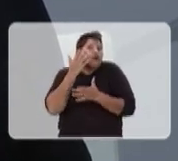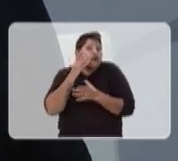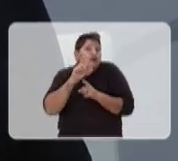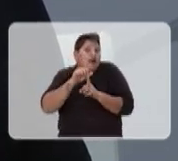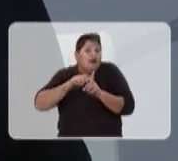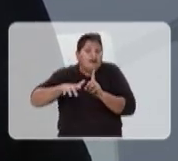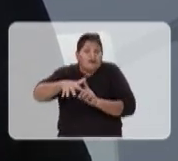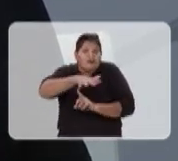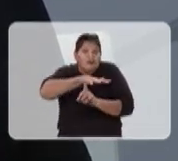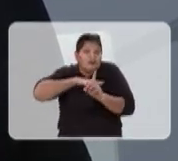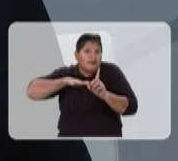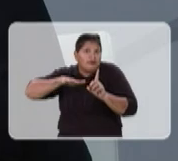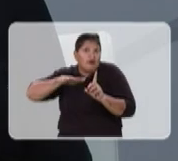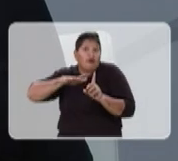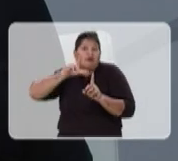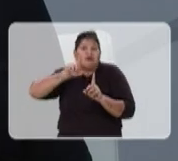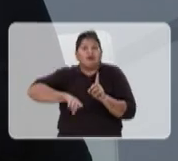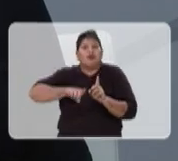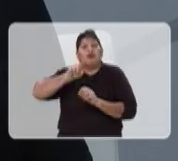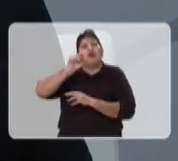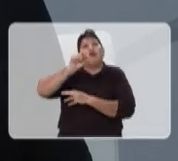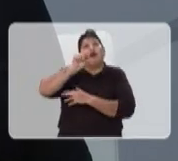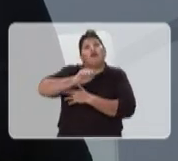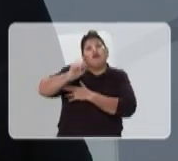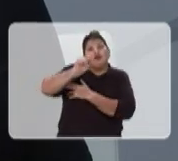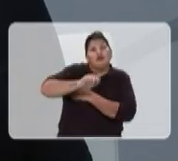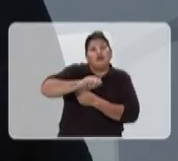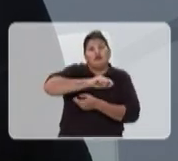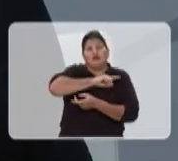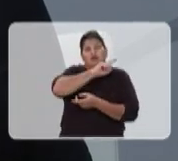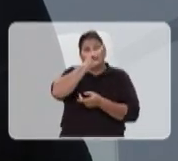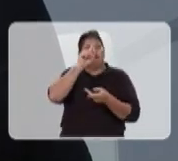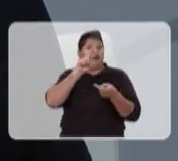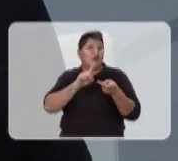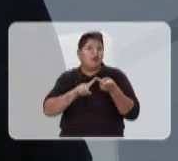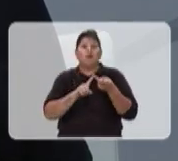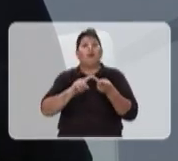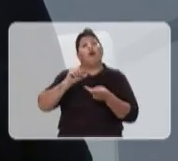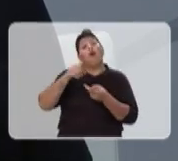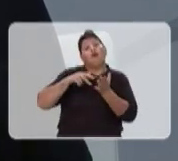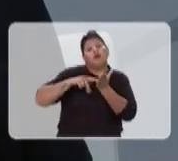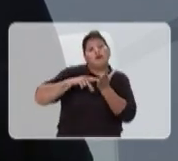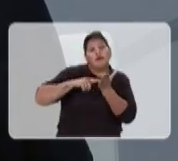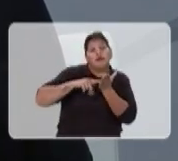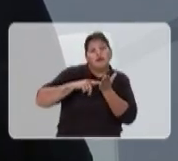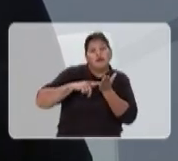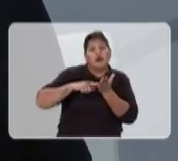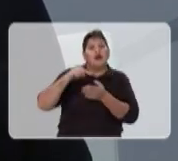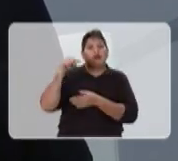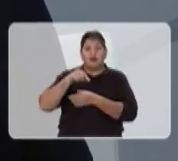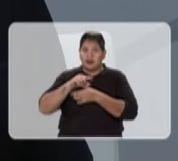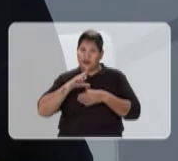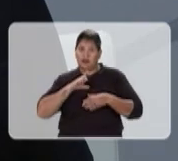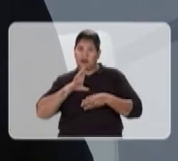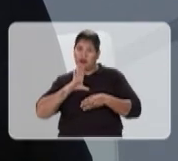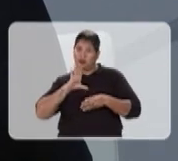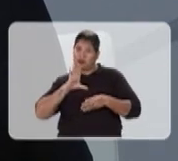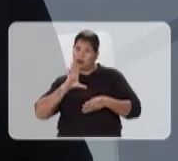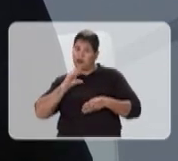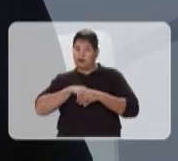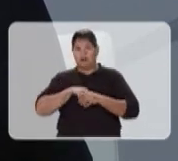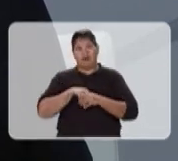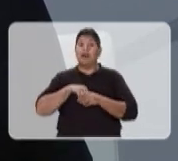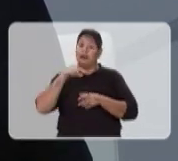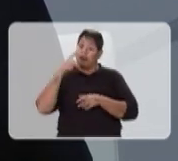esteja associada, né, participarem desse movimento. E hoje nós temos